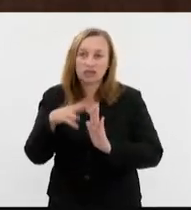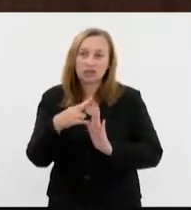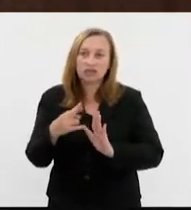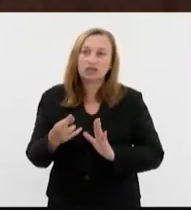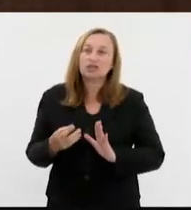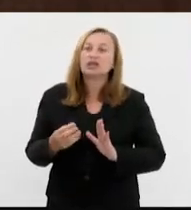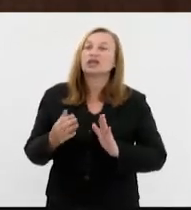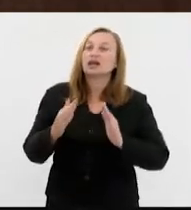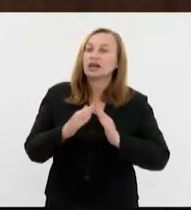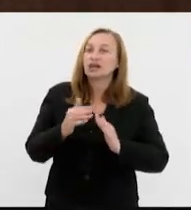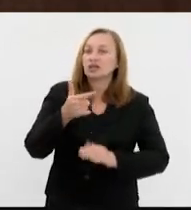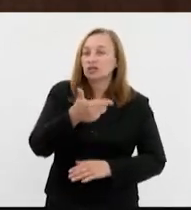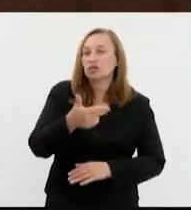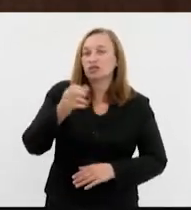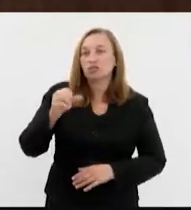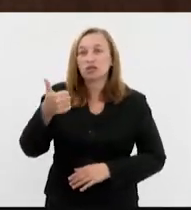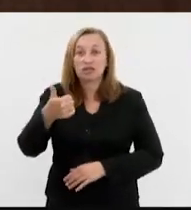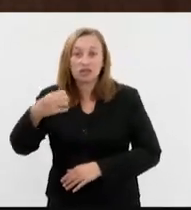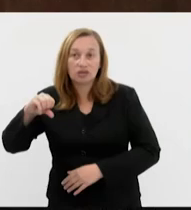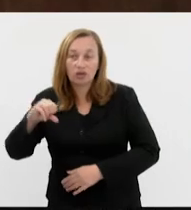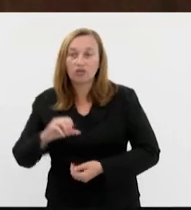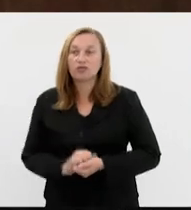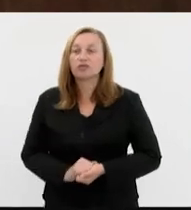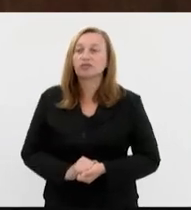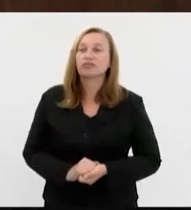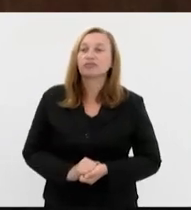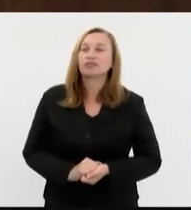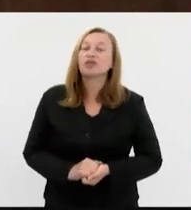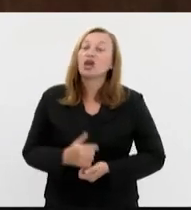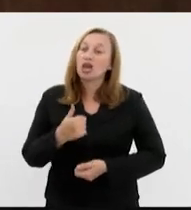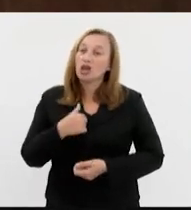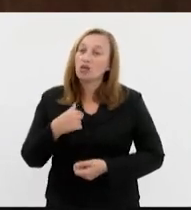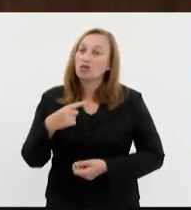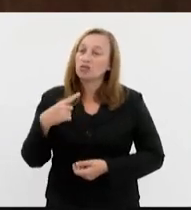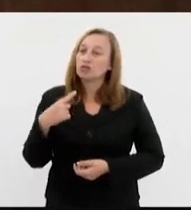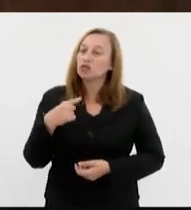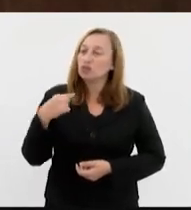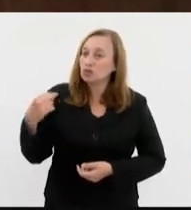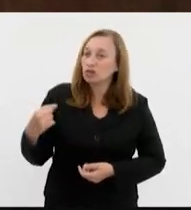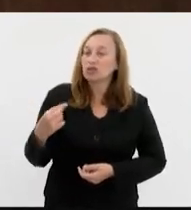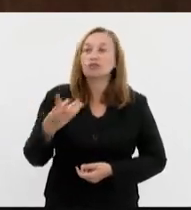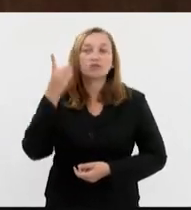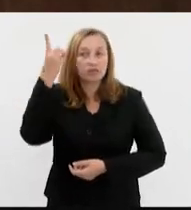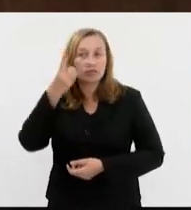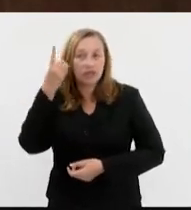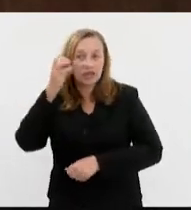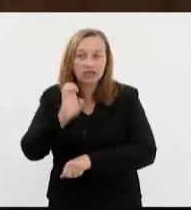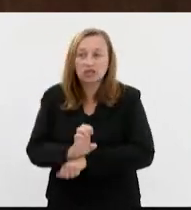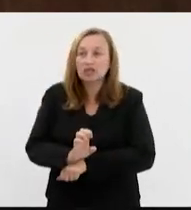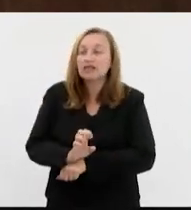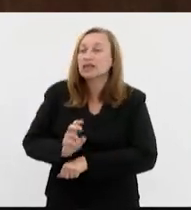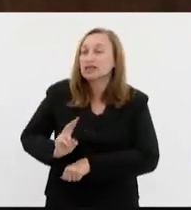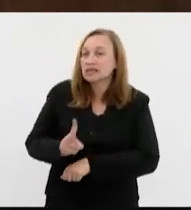na casa desde 2019. Assim que eu fui eleita deputada estadual, eu sempre questionei também